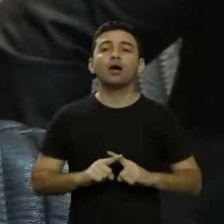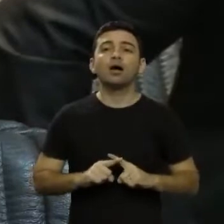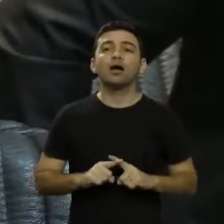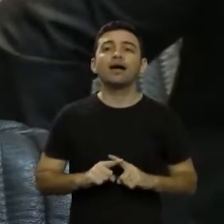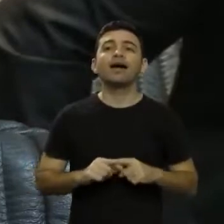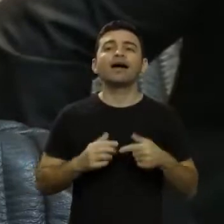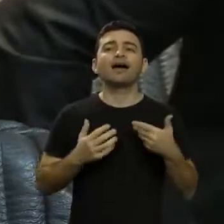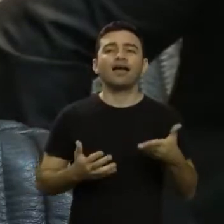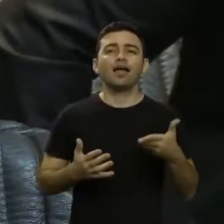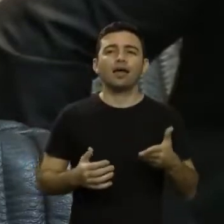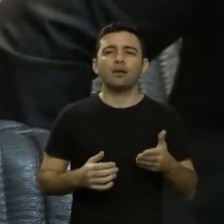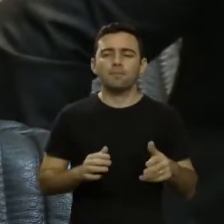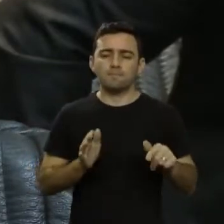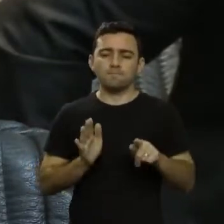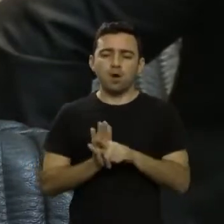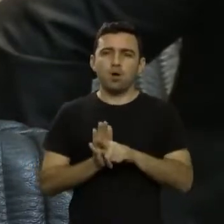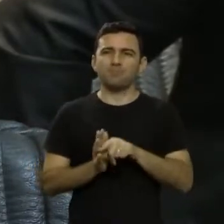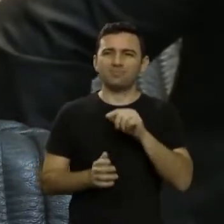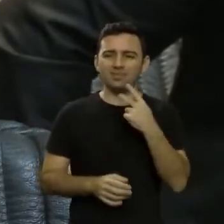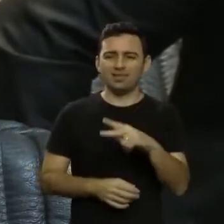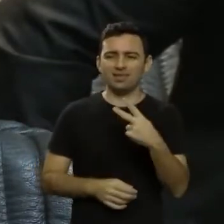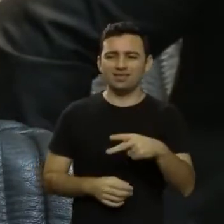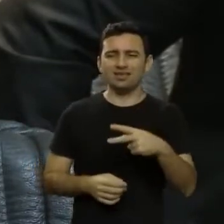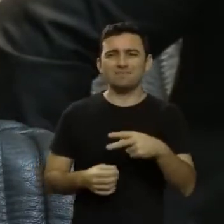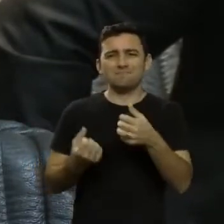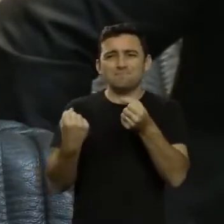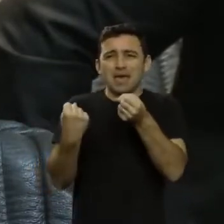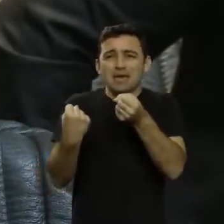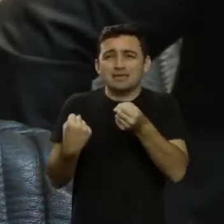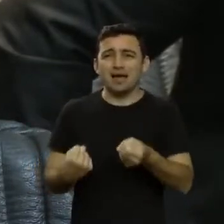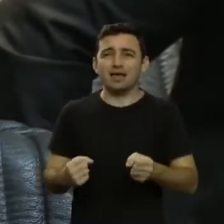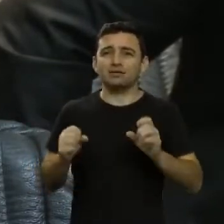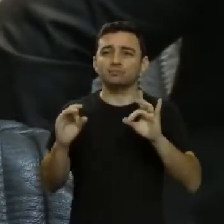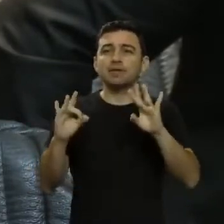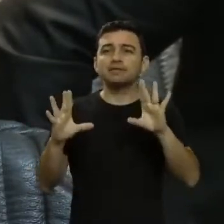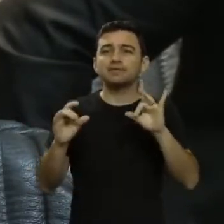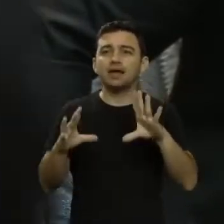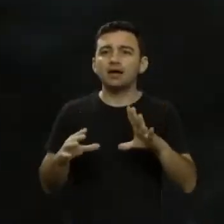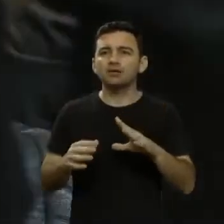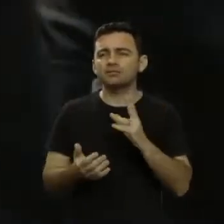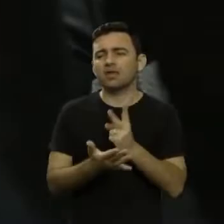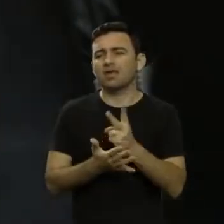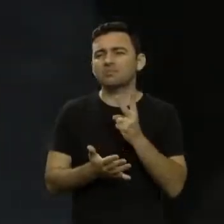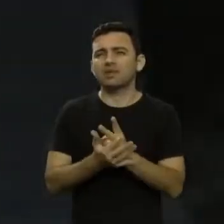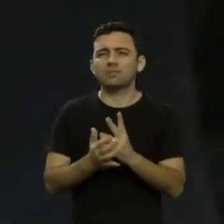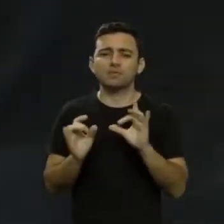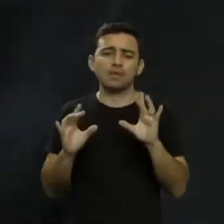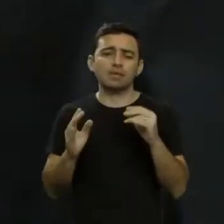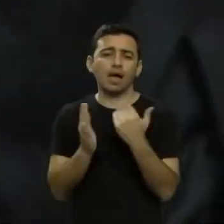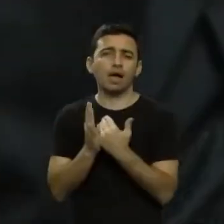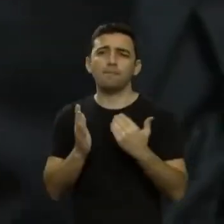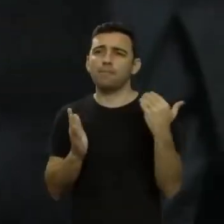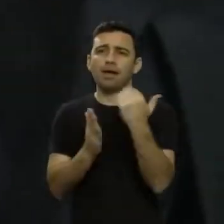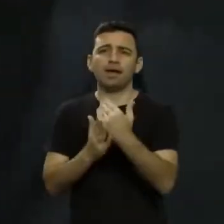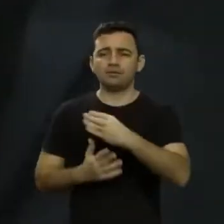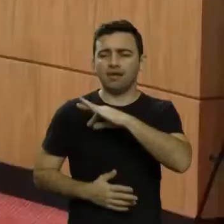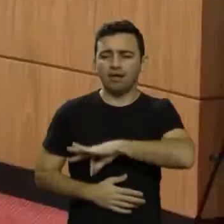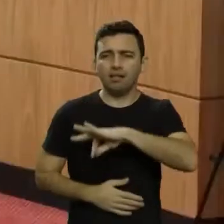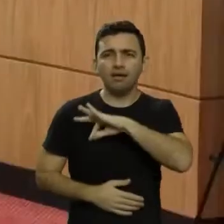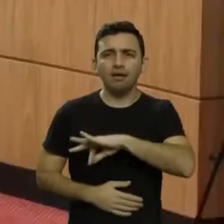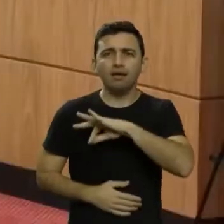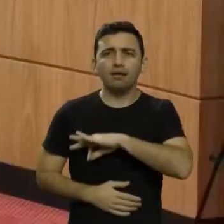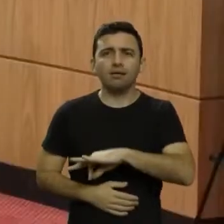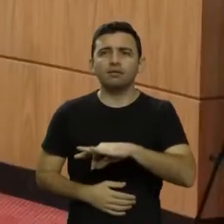sustentar o seu pesado custo, os privilégios que não para de criar, os aumentos salariais que